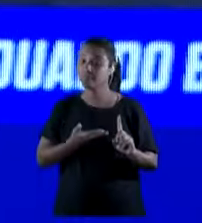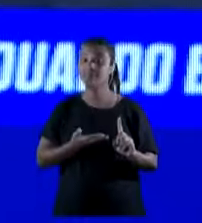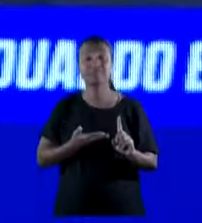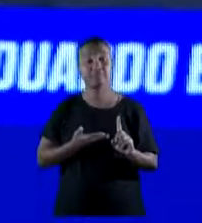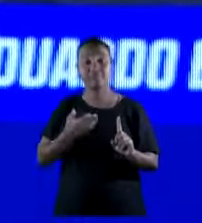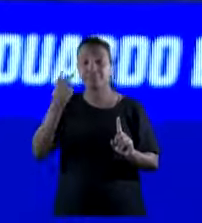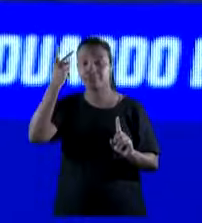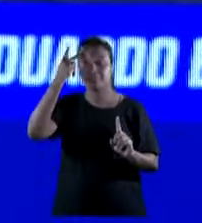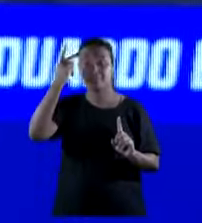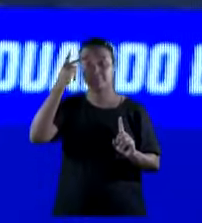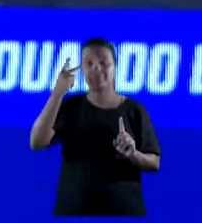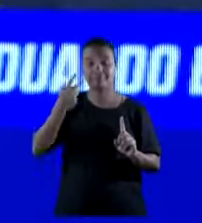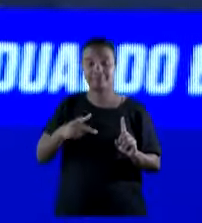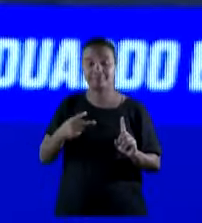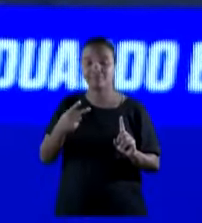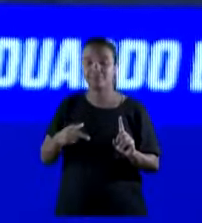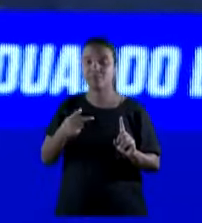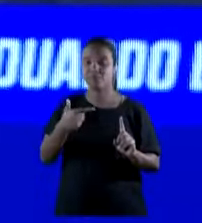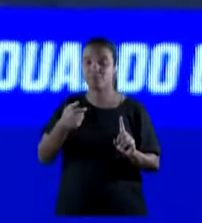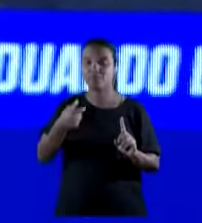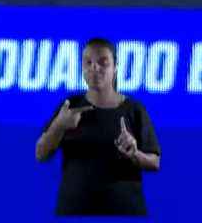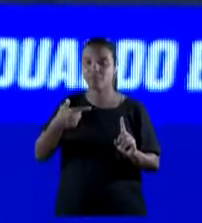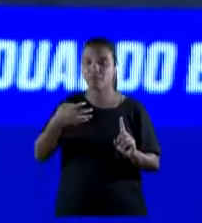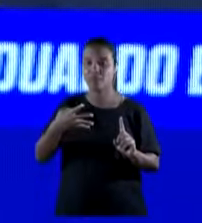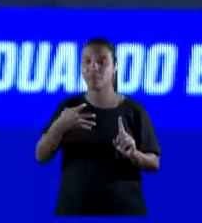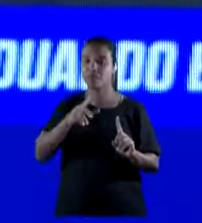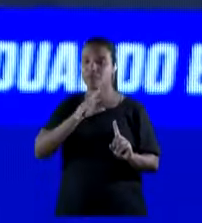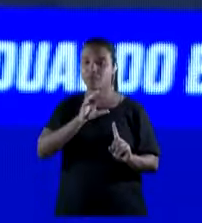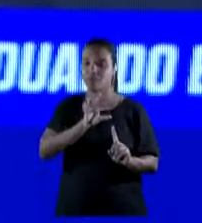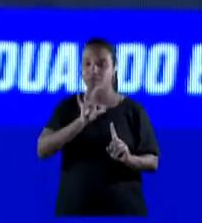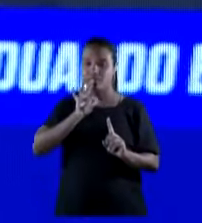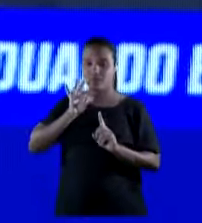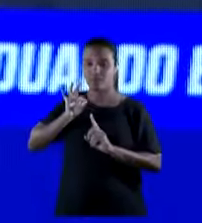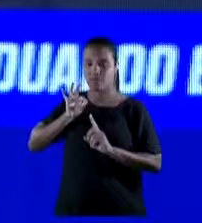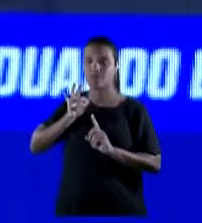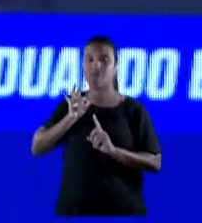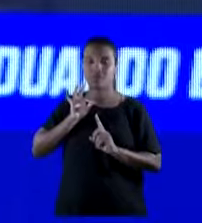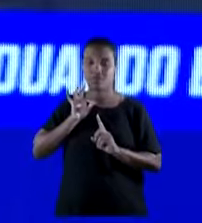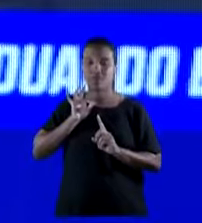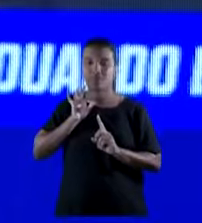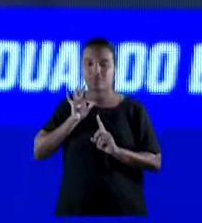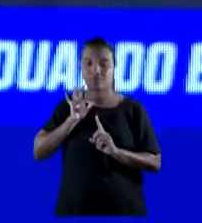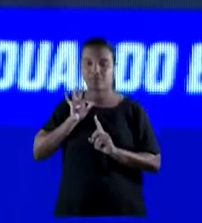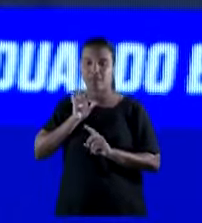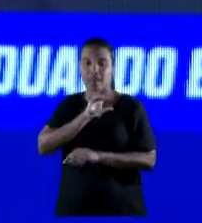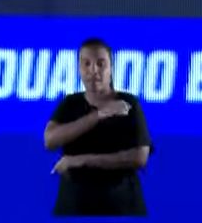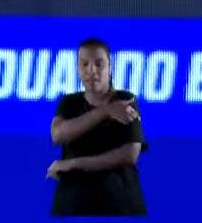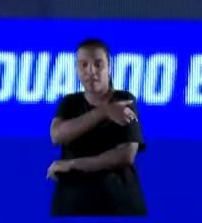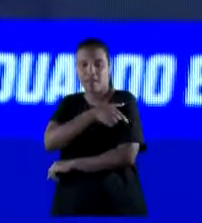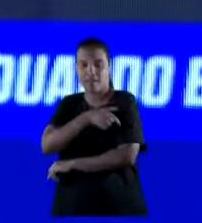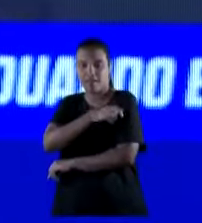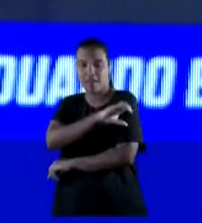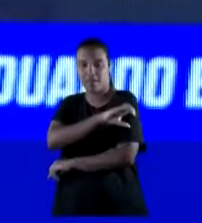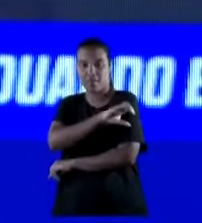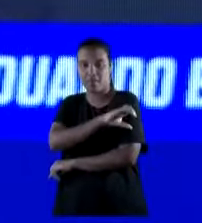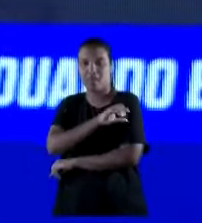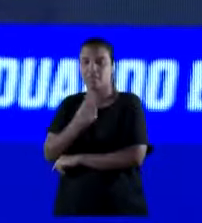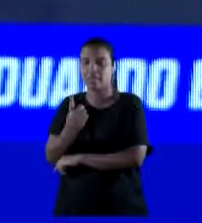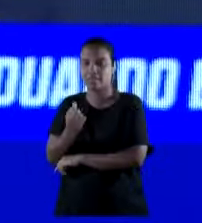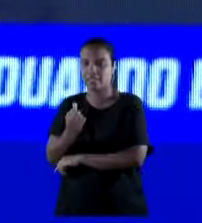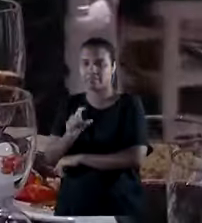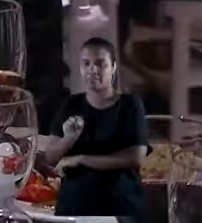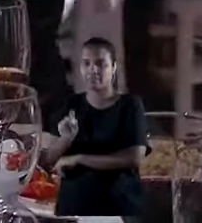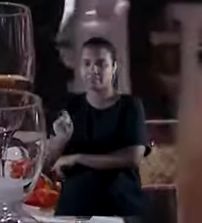do Paulistão Sicredi 2024, escolhido pelos capitães e treinadores dos 16 times, é Abel